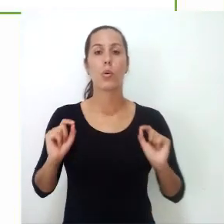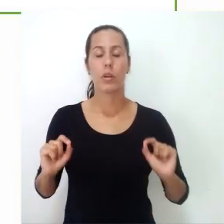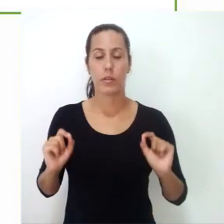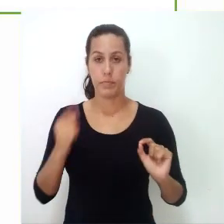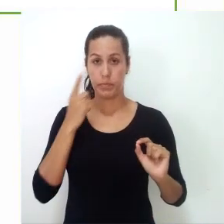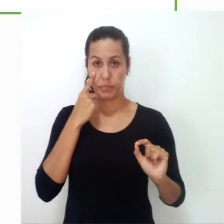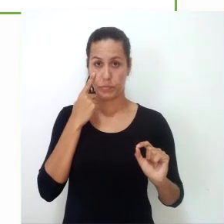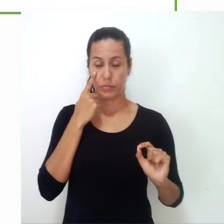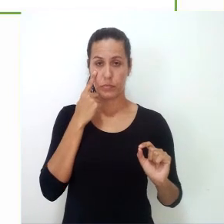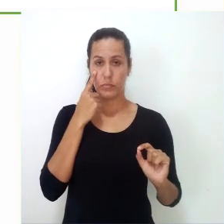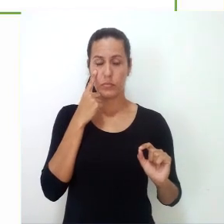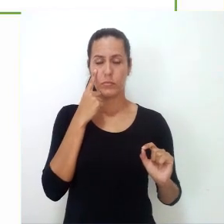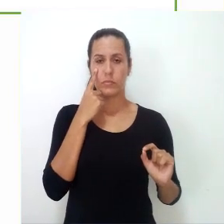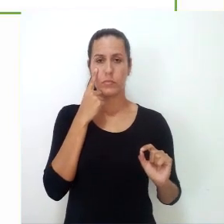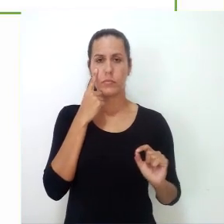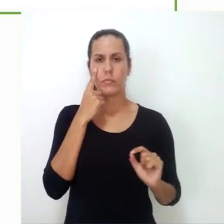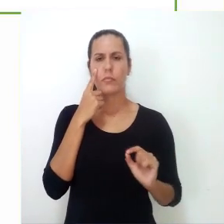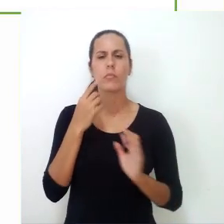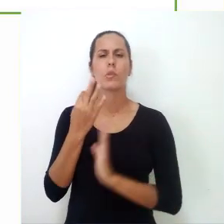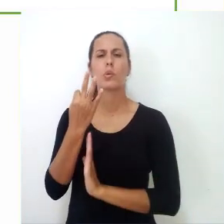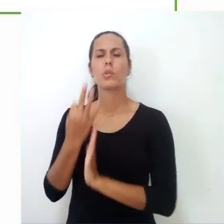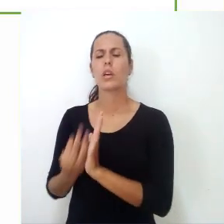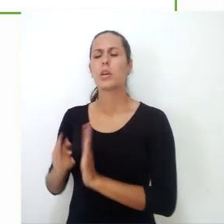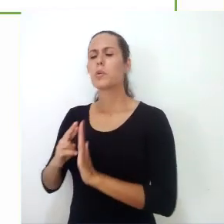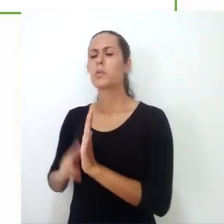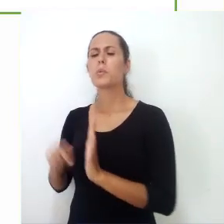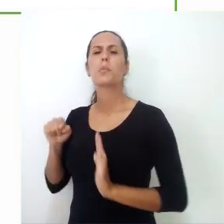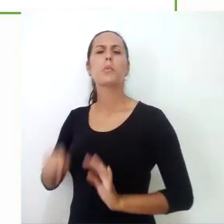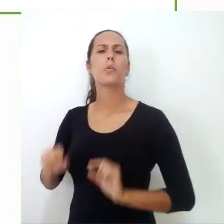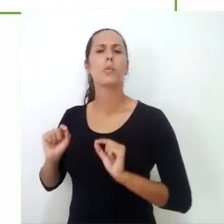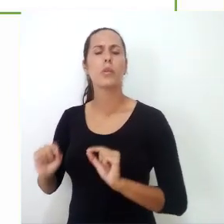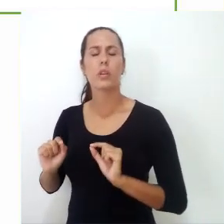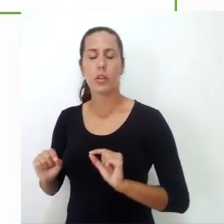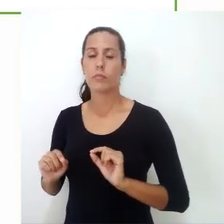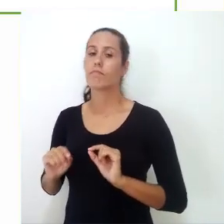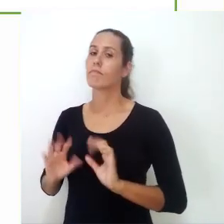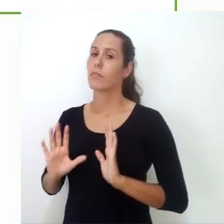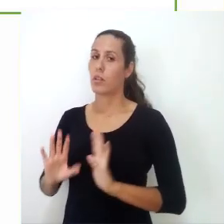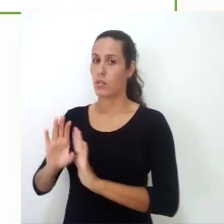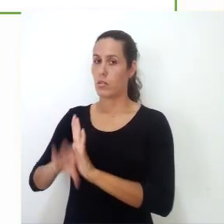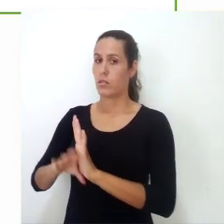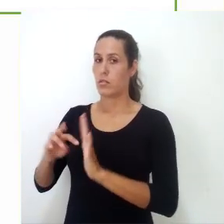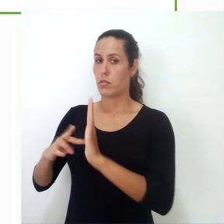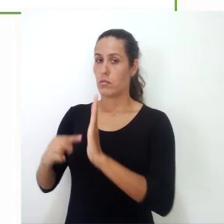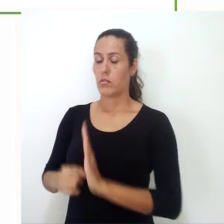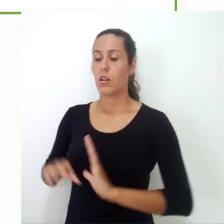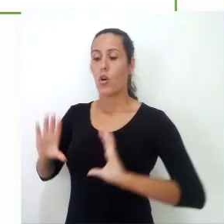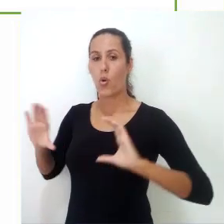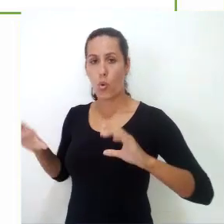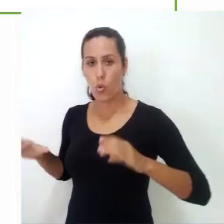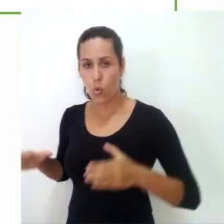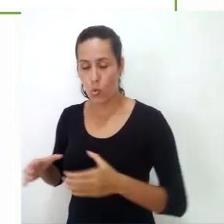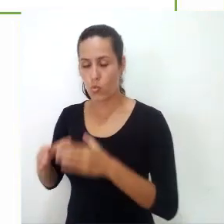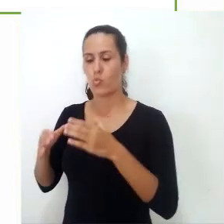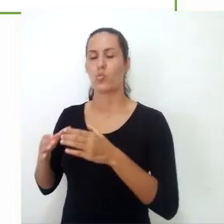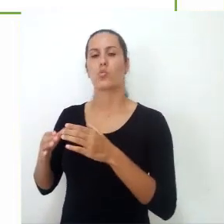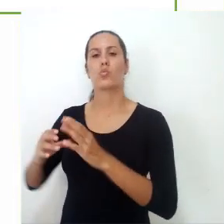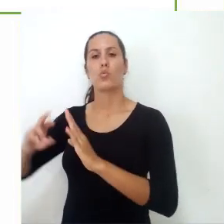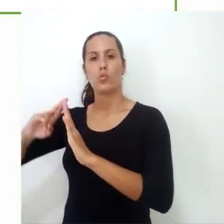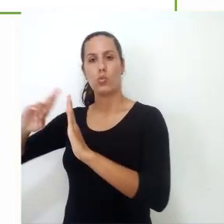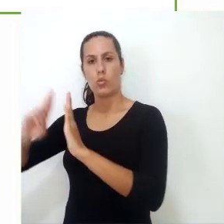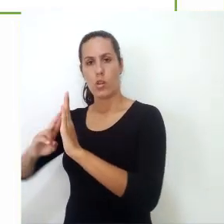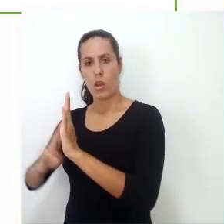texto normativo. É o quê? Qual o conceito? É aquele que integra um conjunto de regras, normas